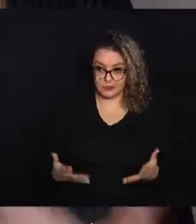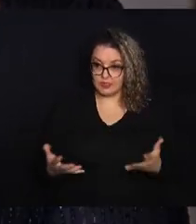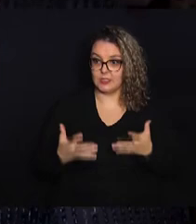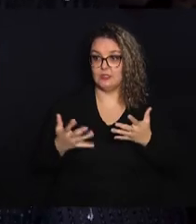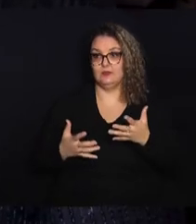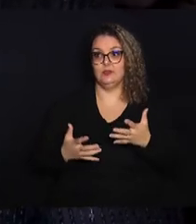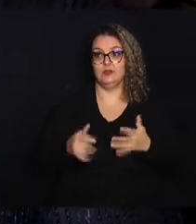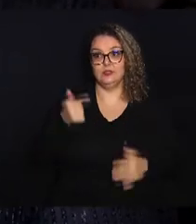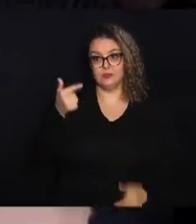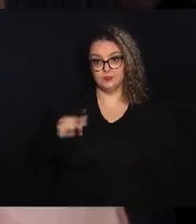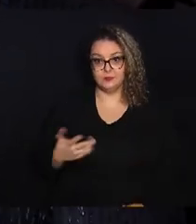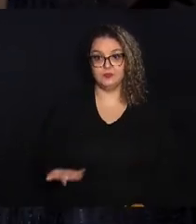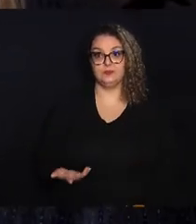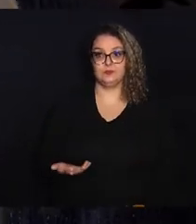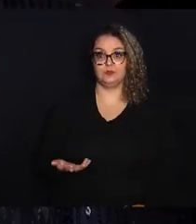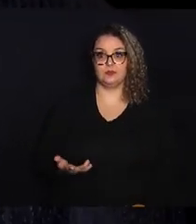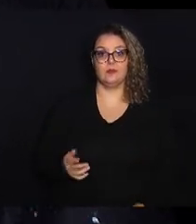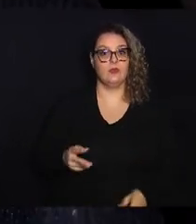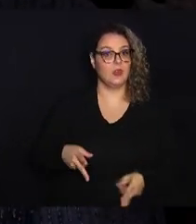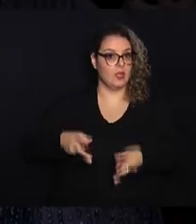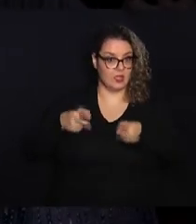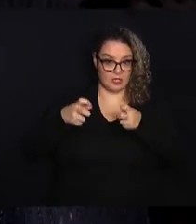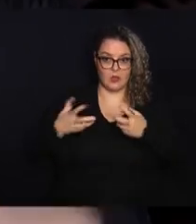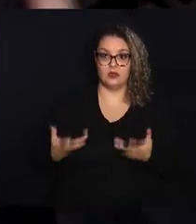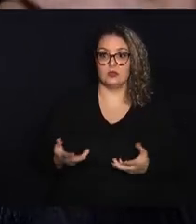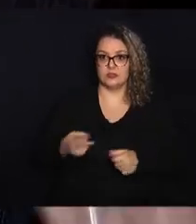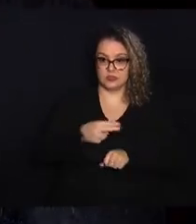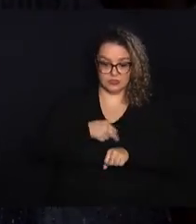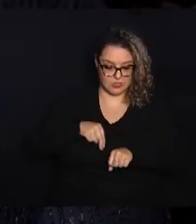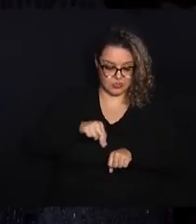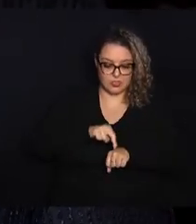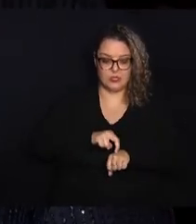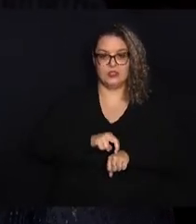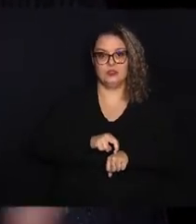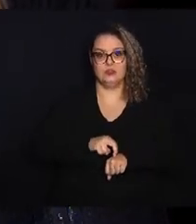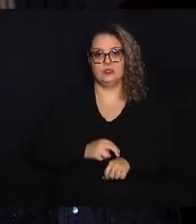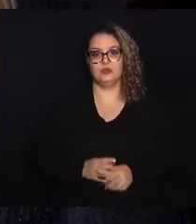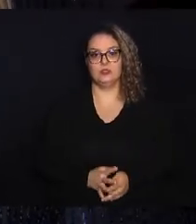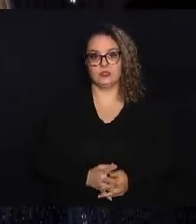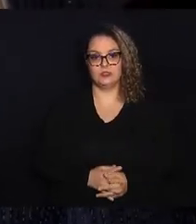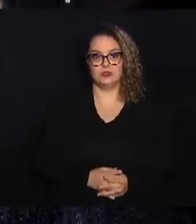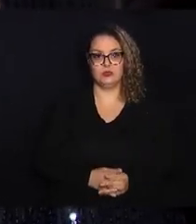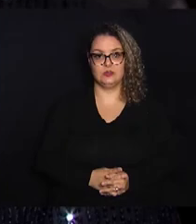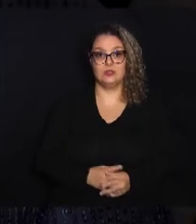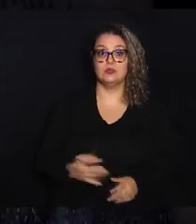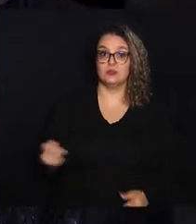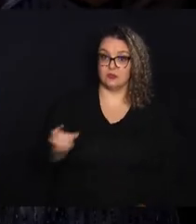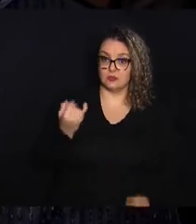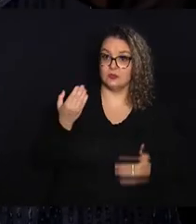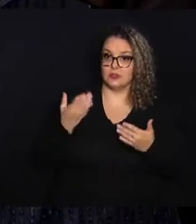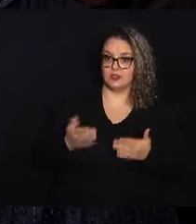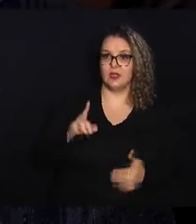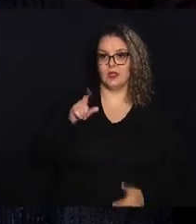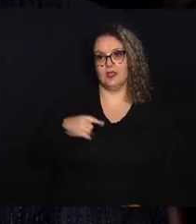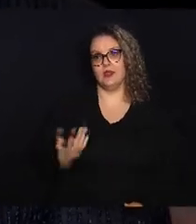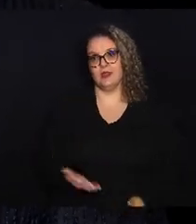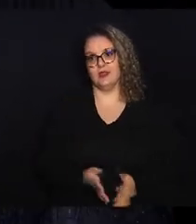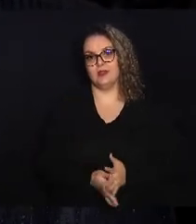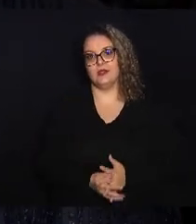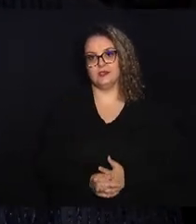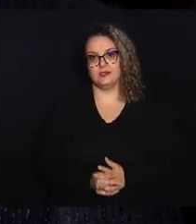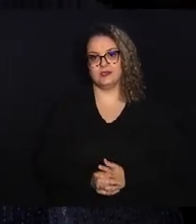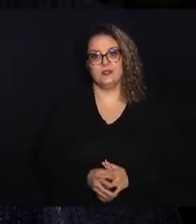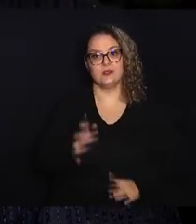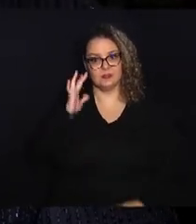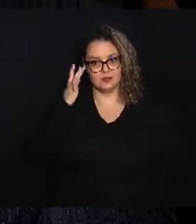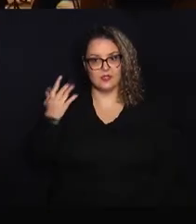que mantém ela reconhecida nacionalmente e com essa relevância é muito, eu acho que é